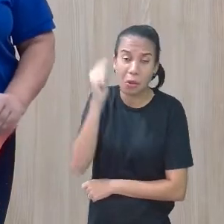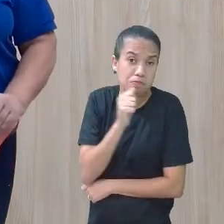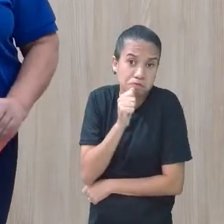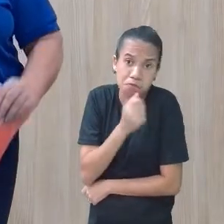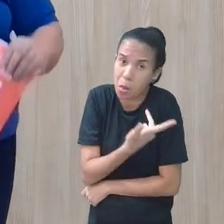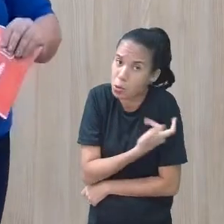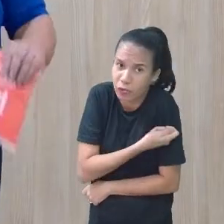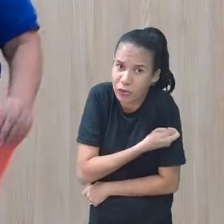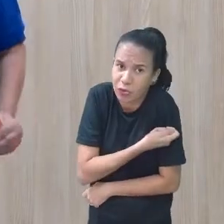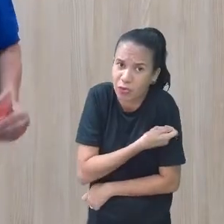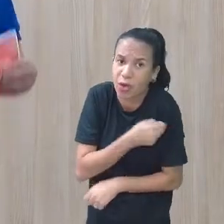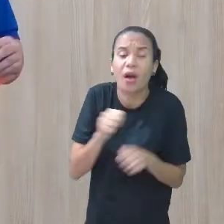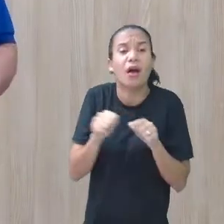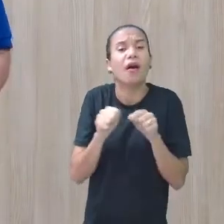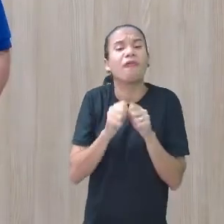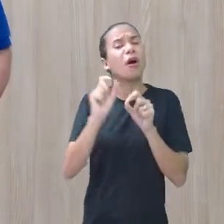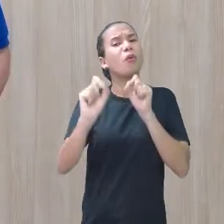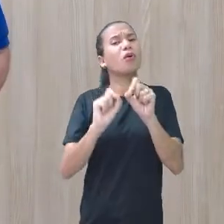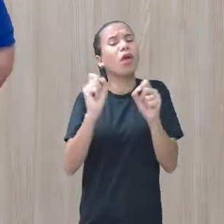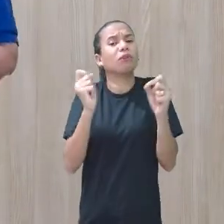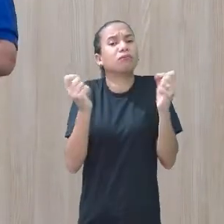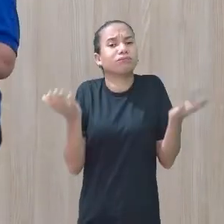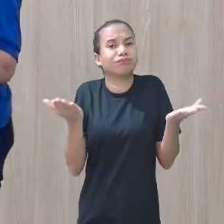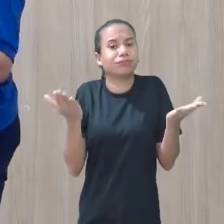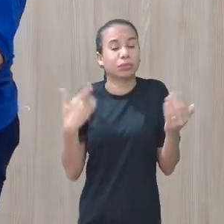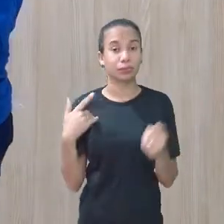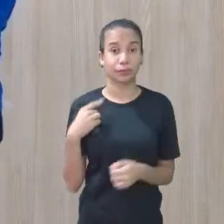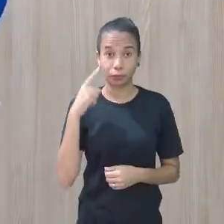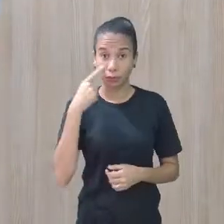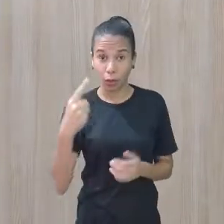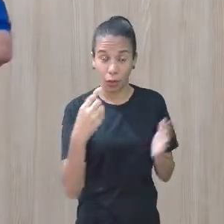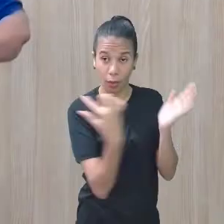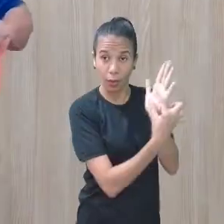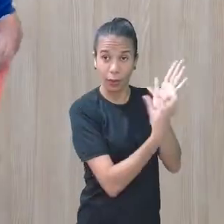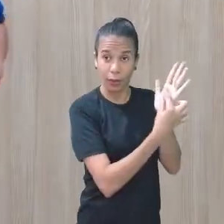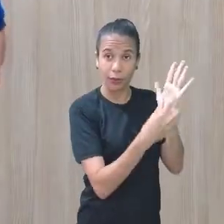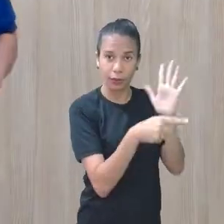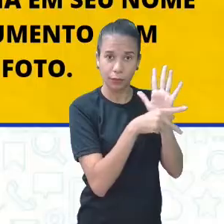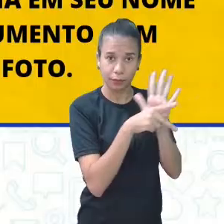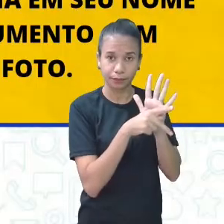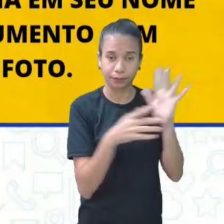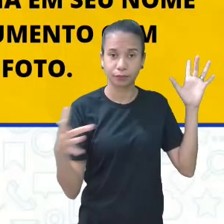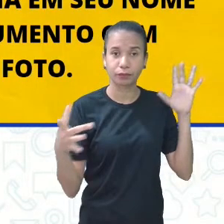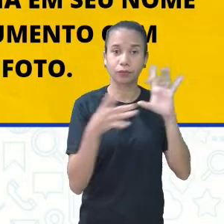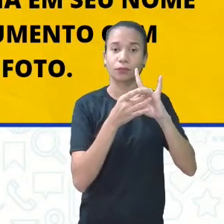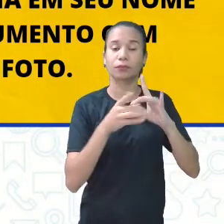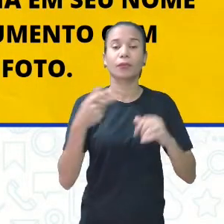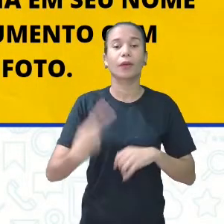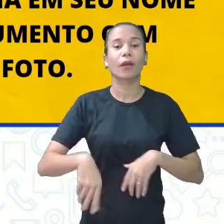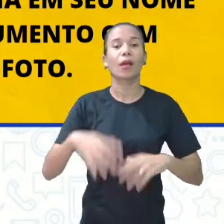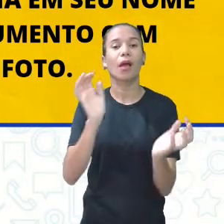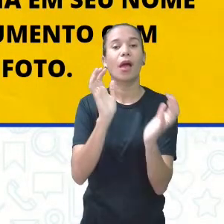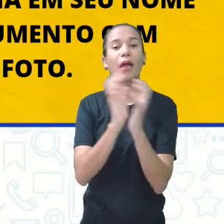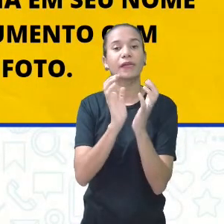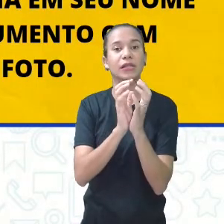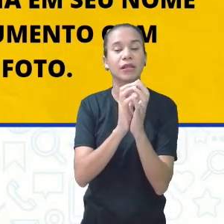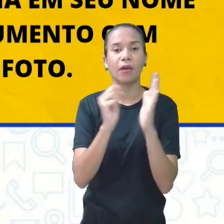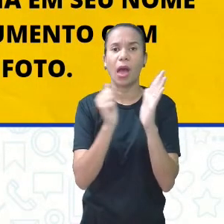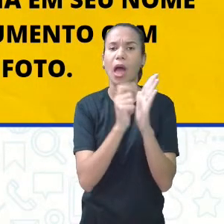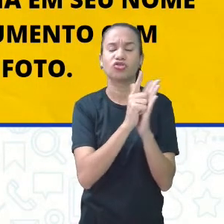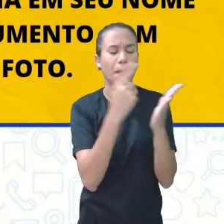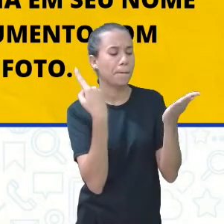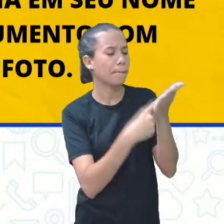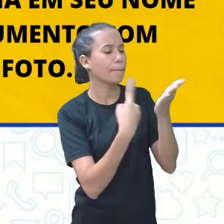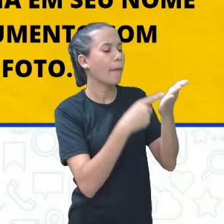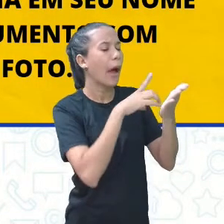vacinou ainda. E aí, o que é que a gente faz? Entra no aplicativo, né, do Conecta Recife e agenda.